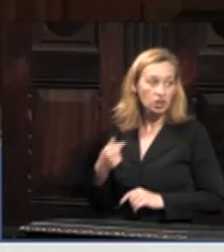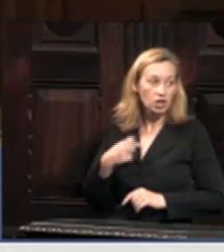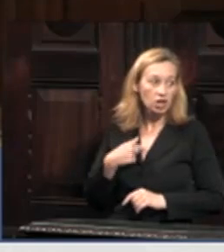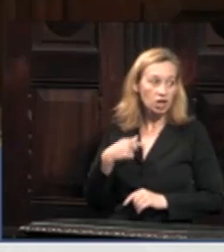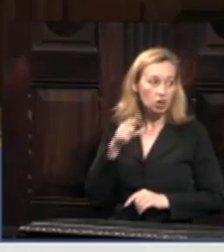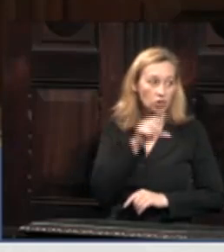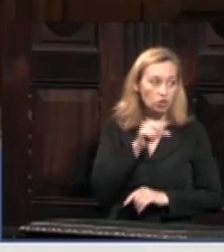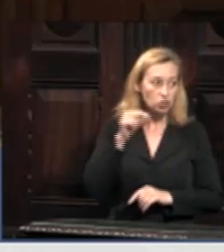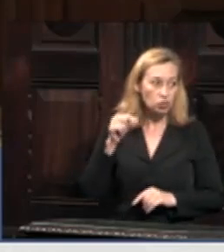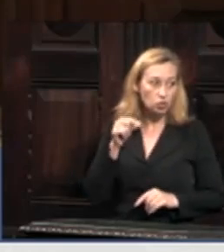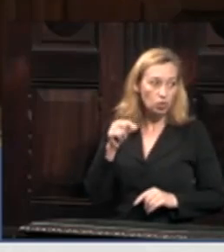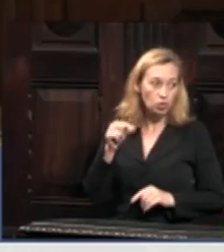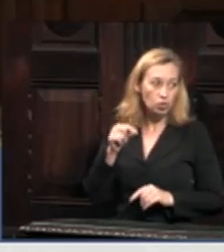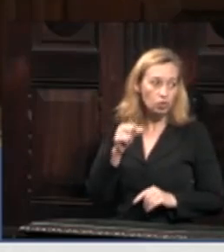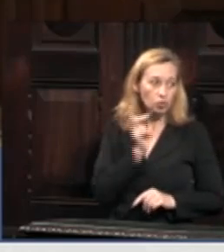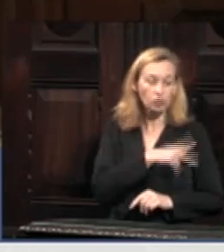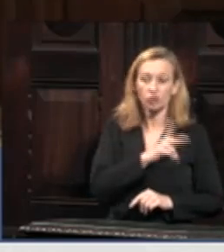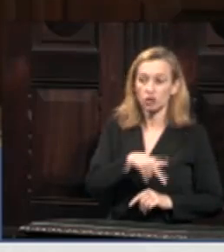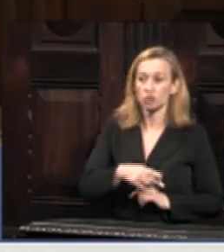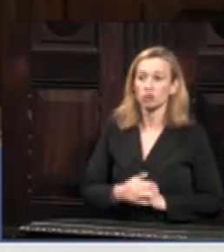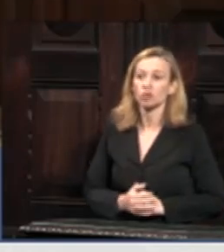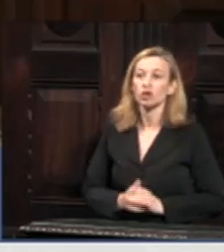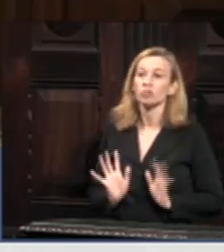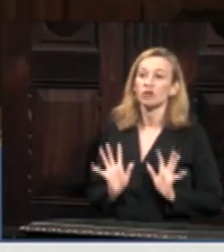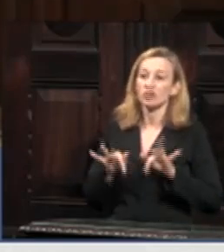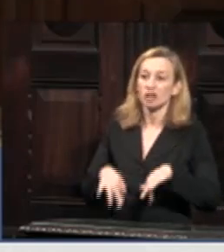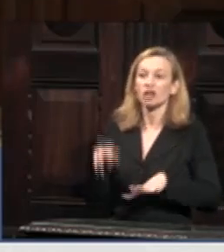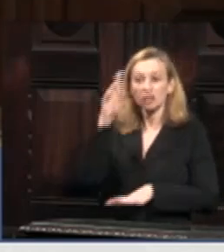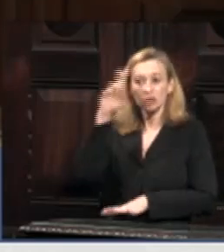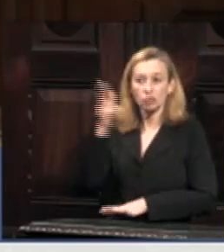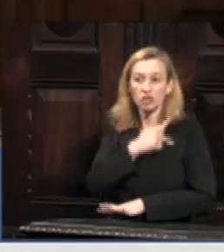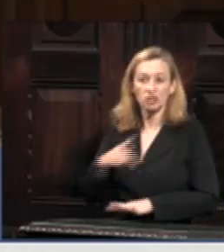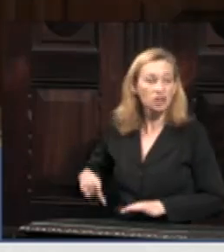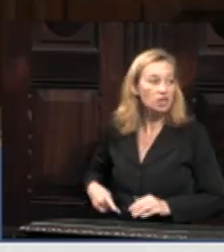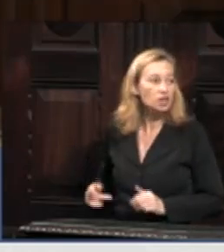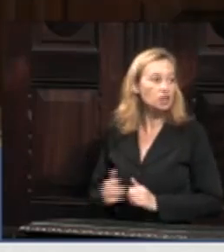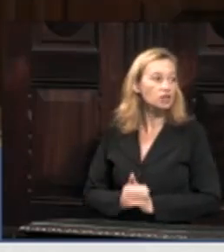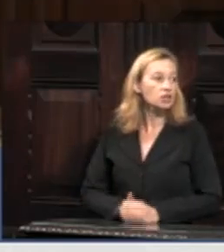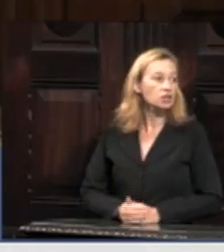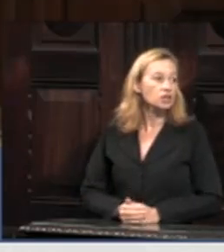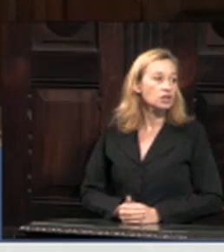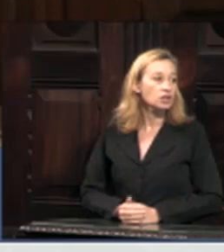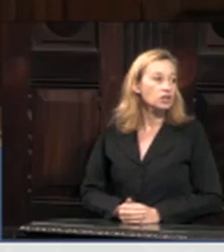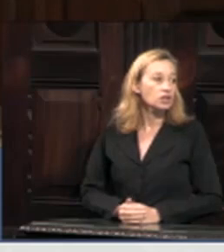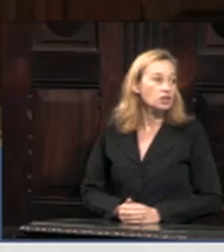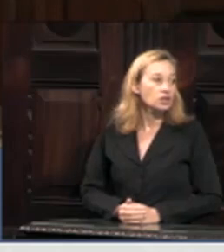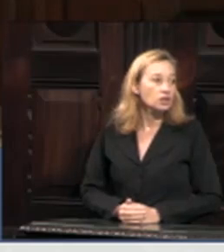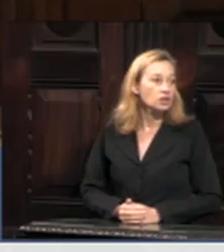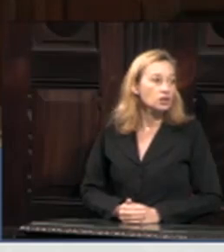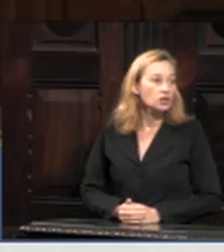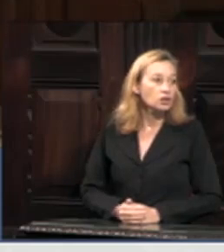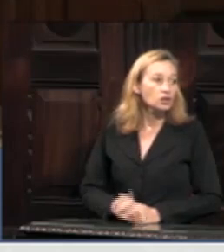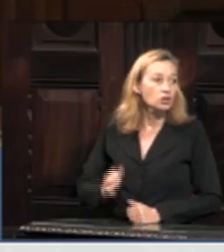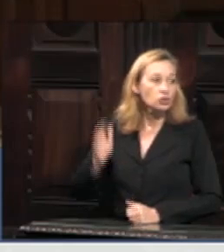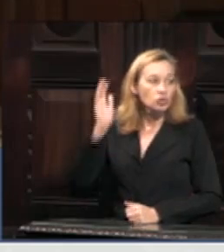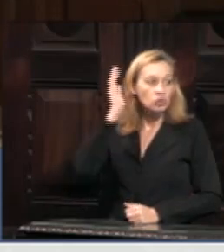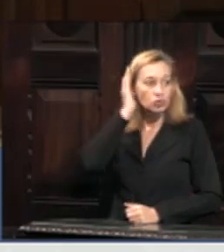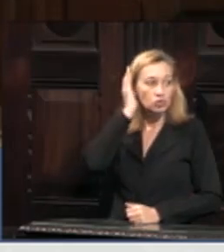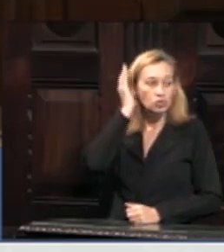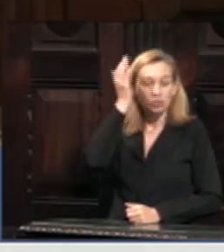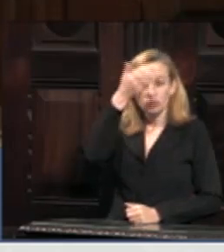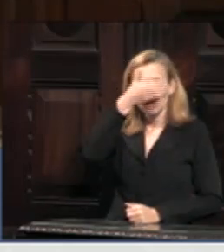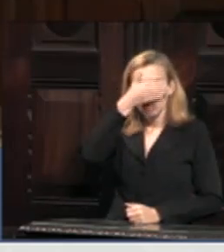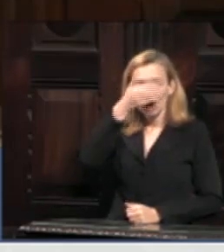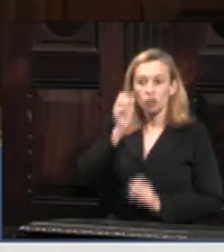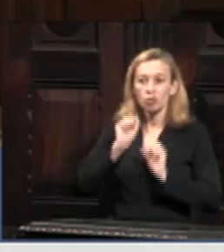com o gestor. E para finalizar, senhor presidente, na tentativa de que surdos e cegos possam me ouvir ou me